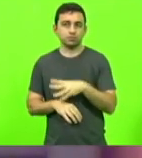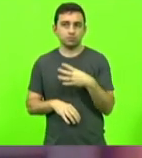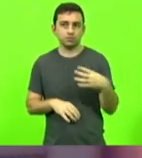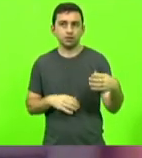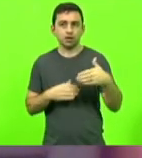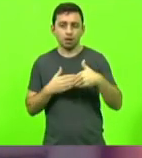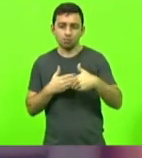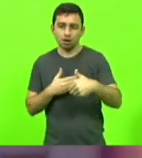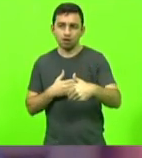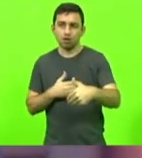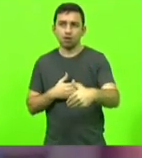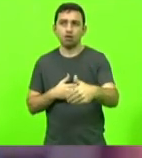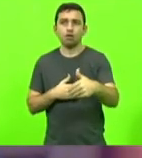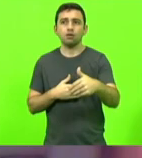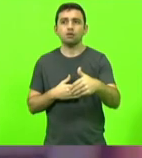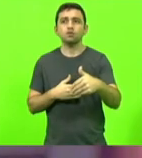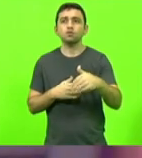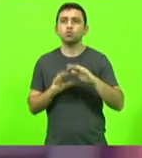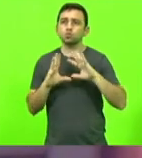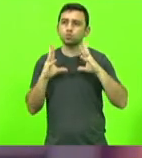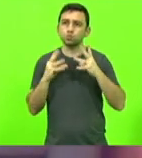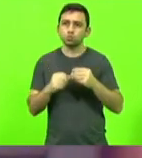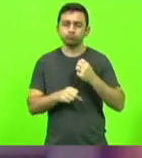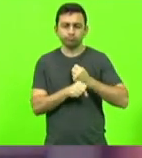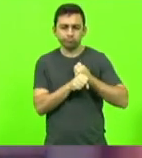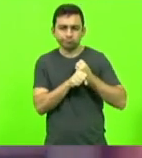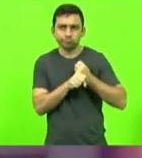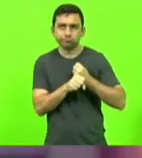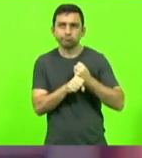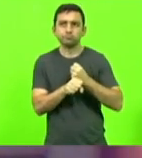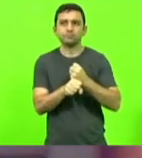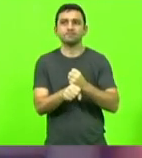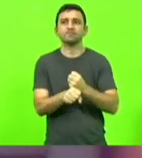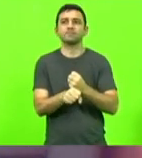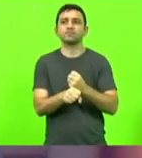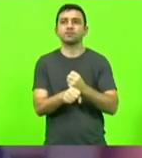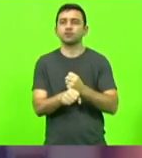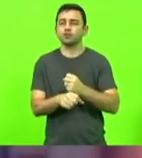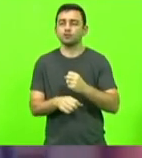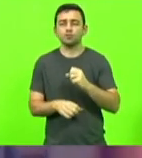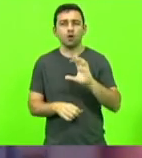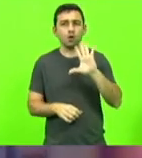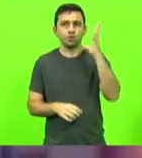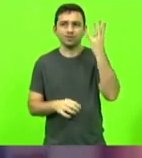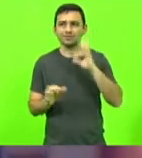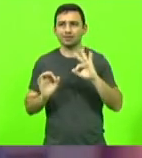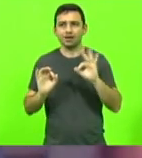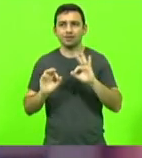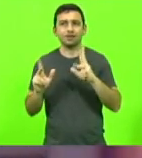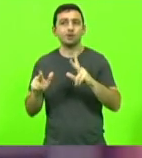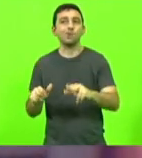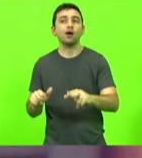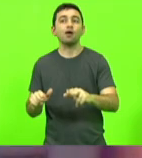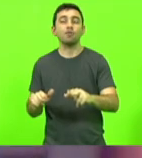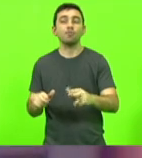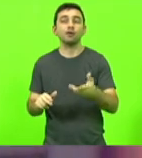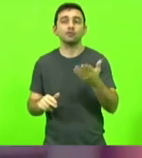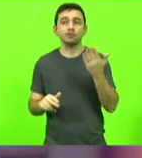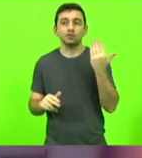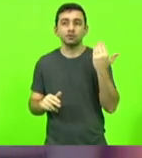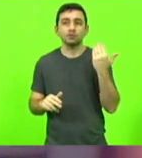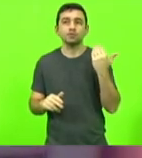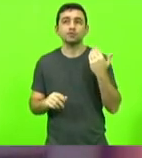longo, né, de todos os anos, para que não aconteça o que aconteceu agora